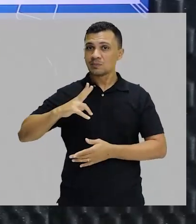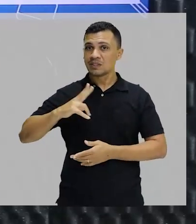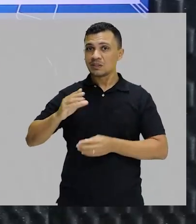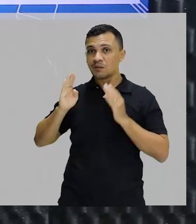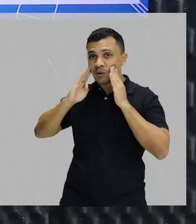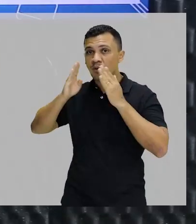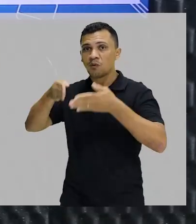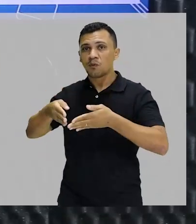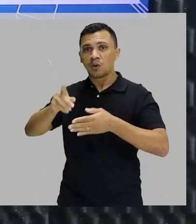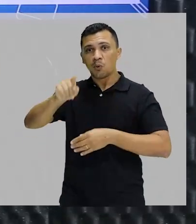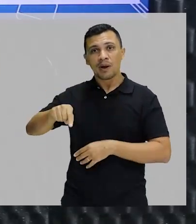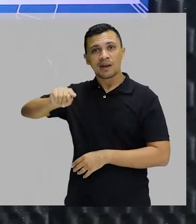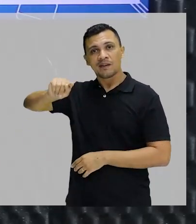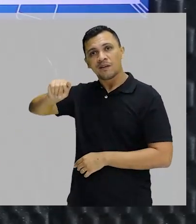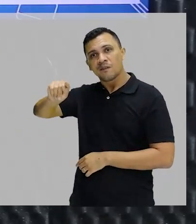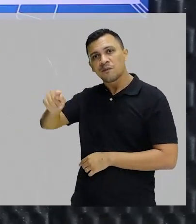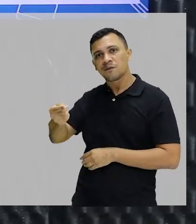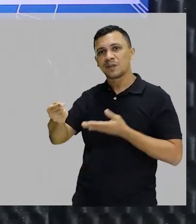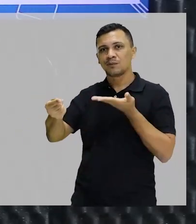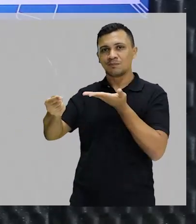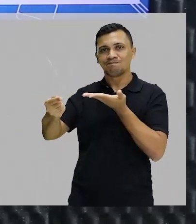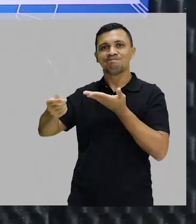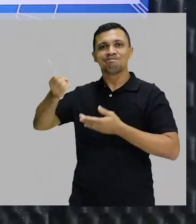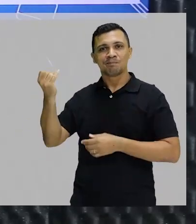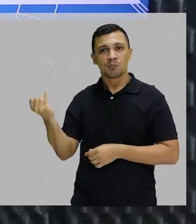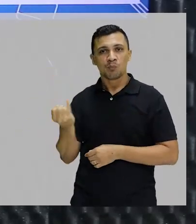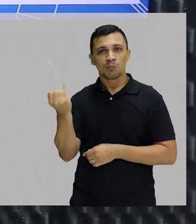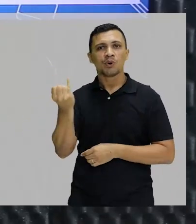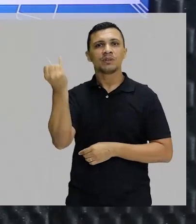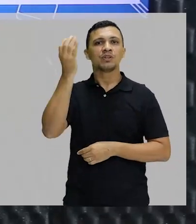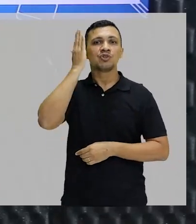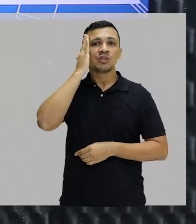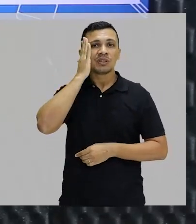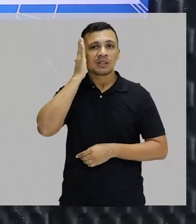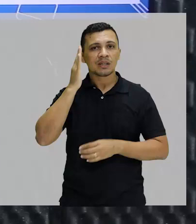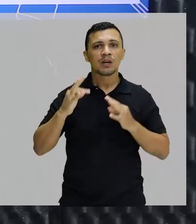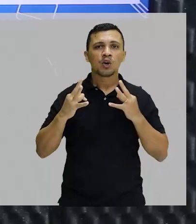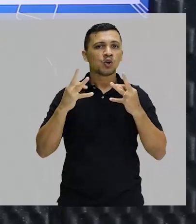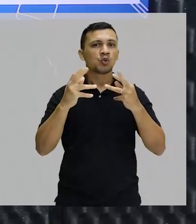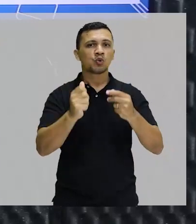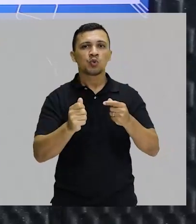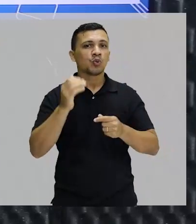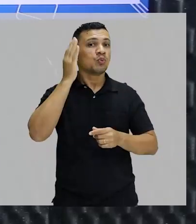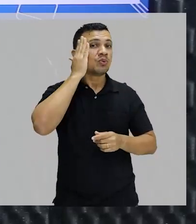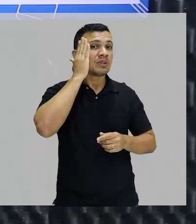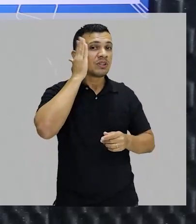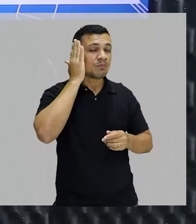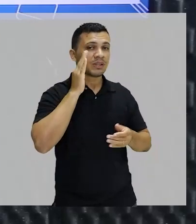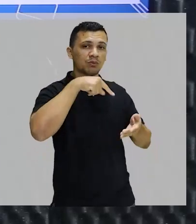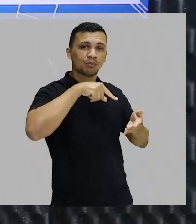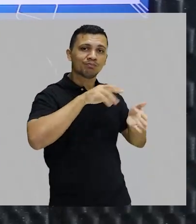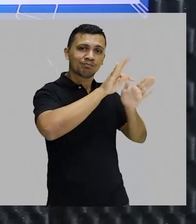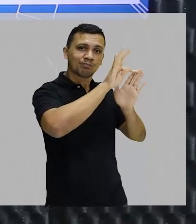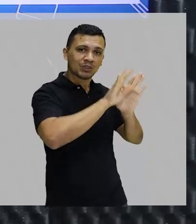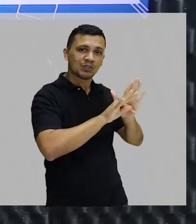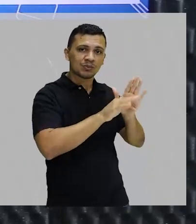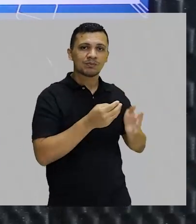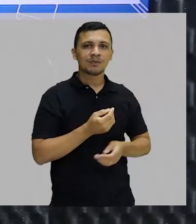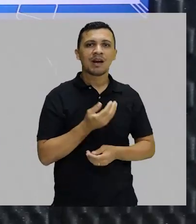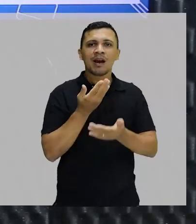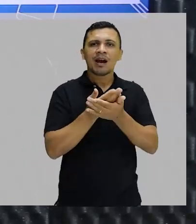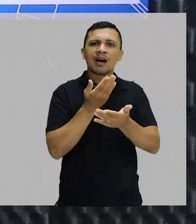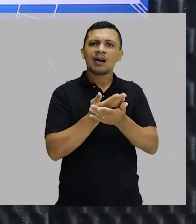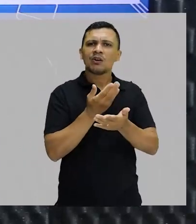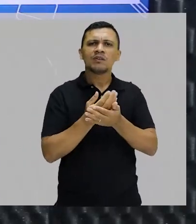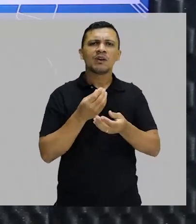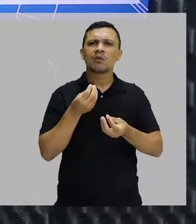porque a vírgula ela acaba sendo fundamental para o entendimento, para toda a compreensão do texto. Então, para facilitar a nossa aula, nós vamos